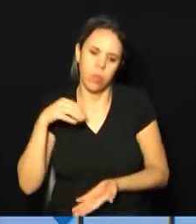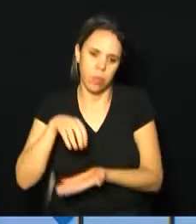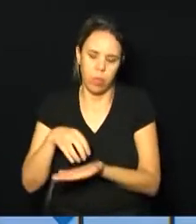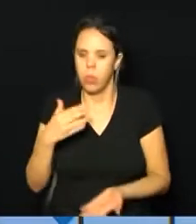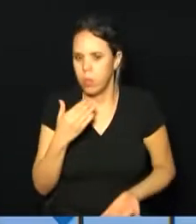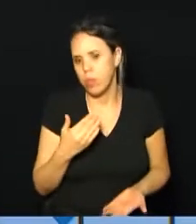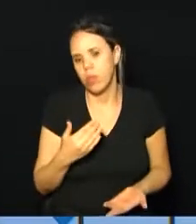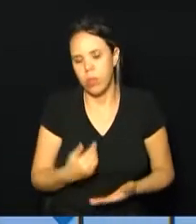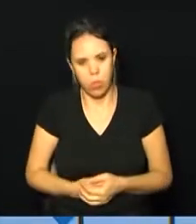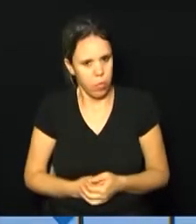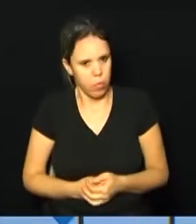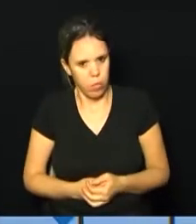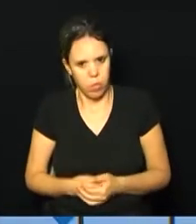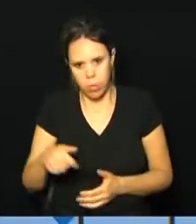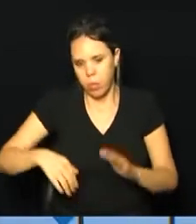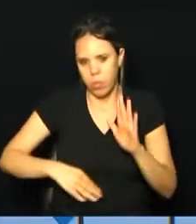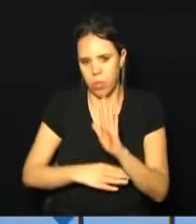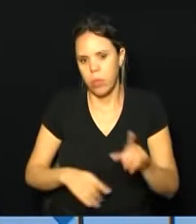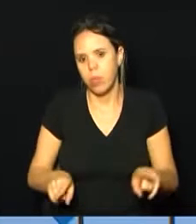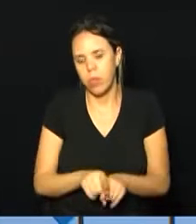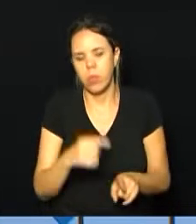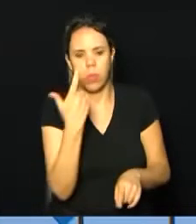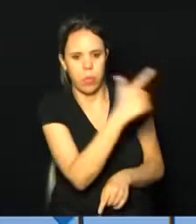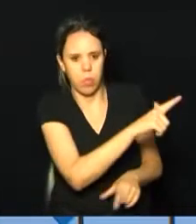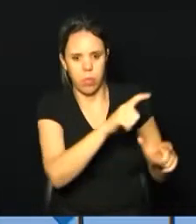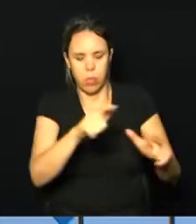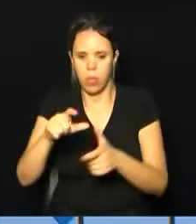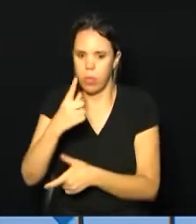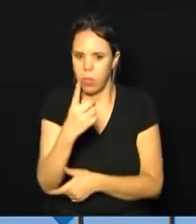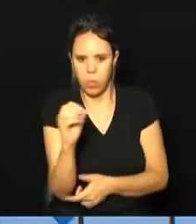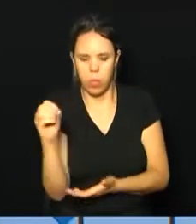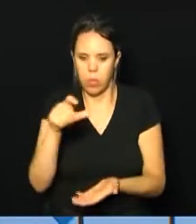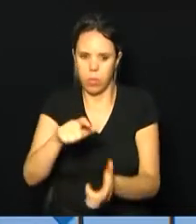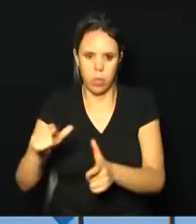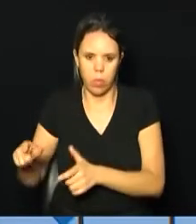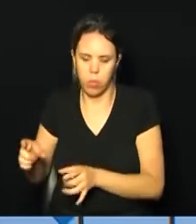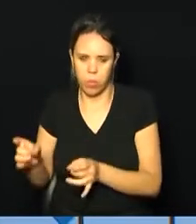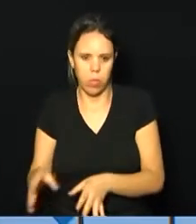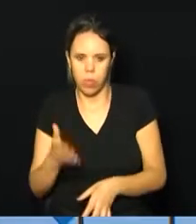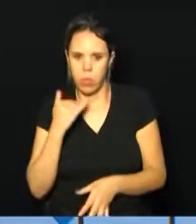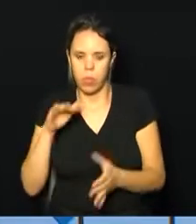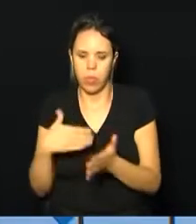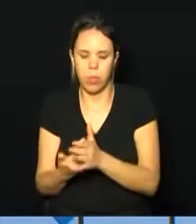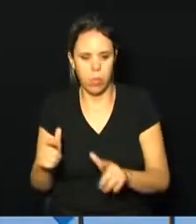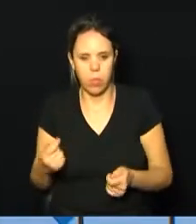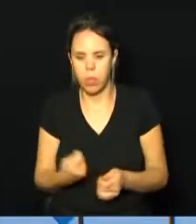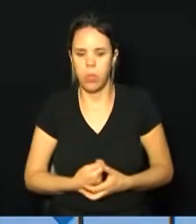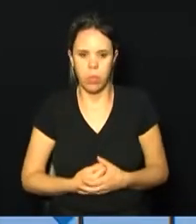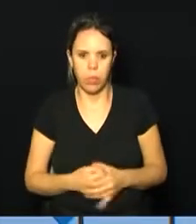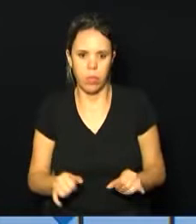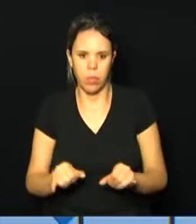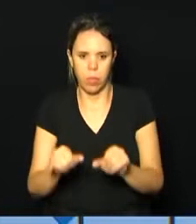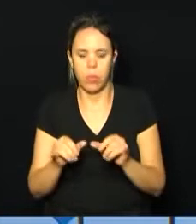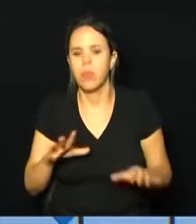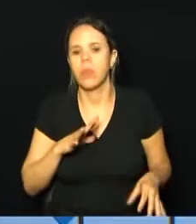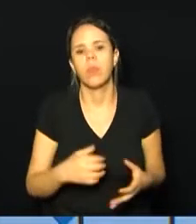alimentos. Então, acontece assim. Aqui na Câmara ou em um desses 100 postos, você deixa o seu alimento até em alguns desses supermercados